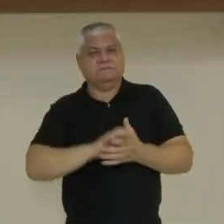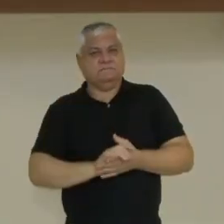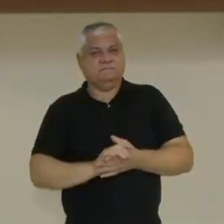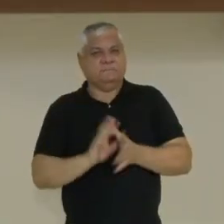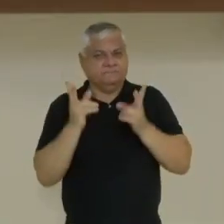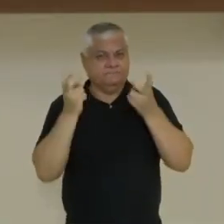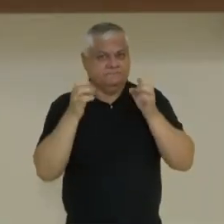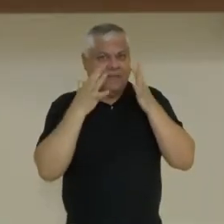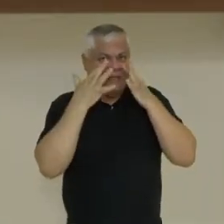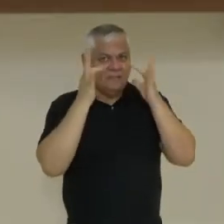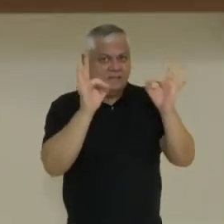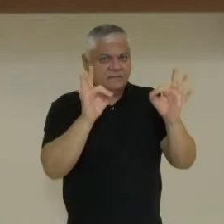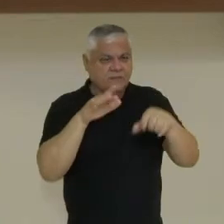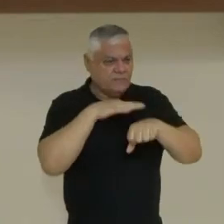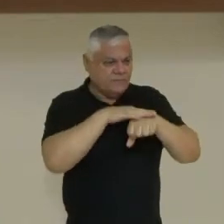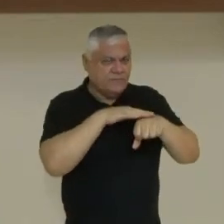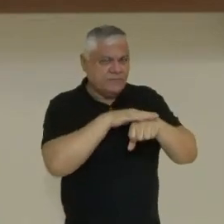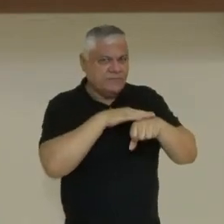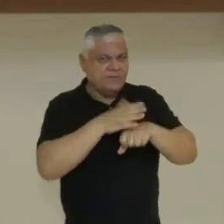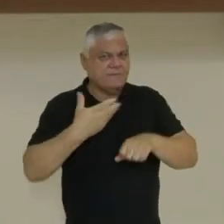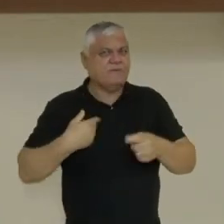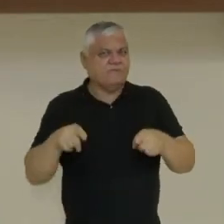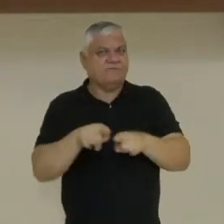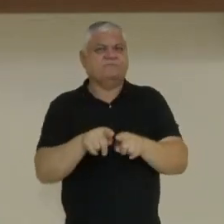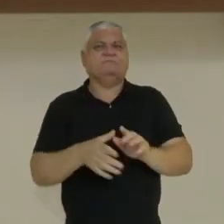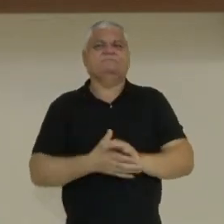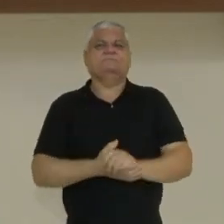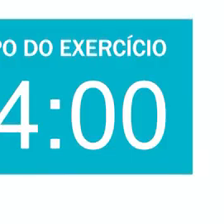bem, converse com o colega, que eu já volto.